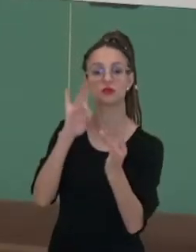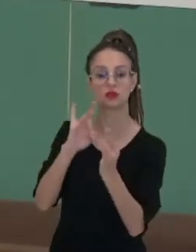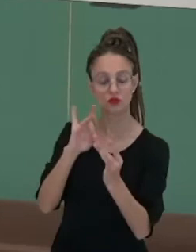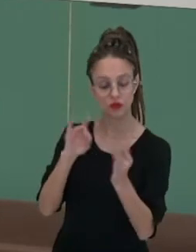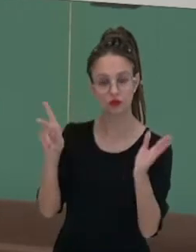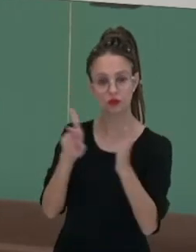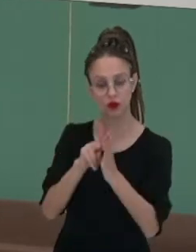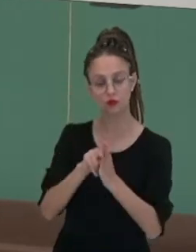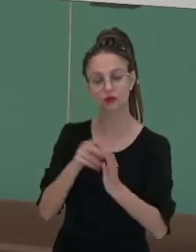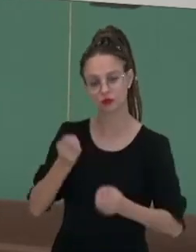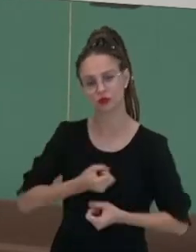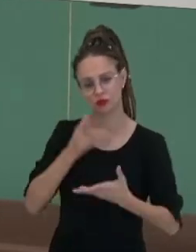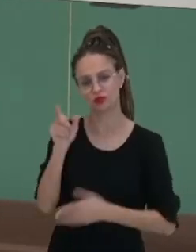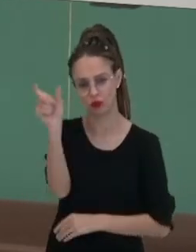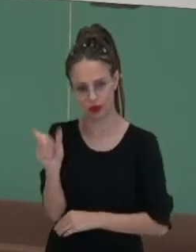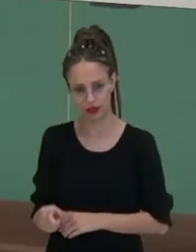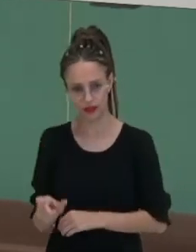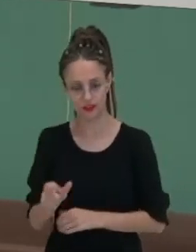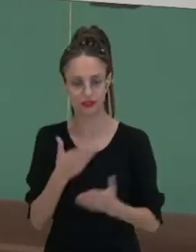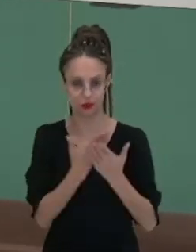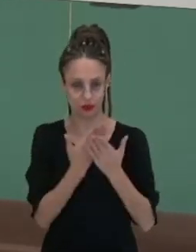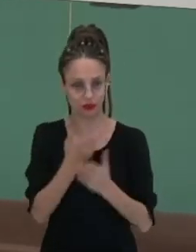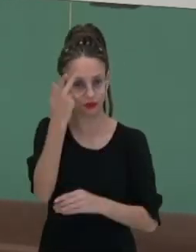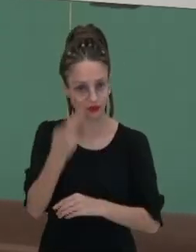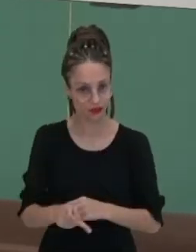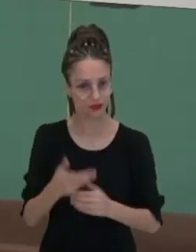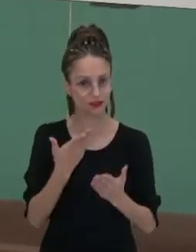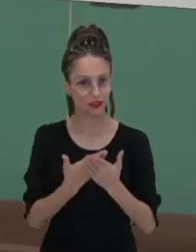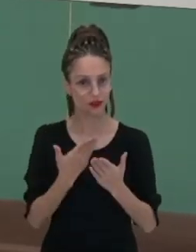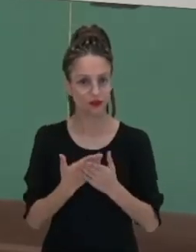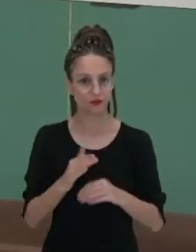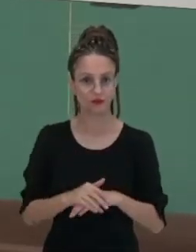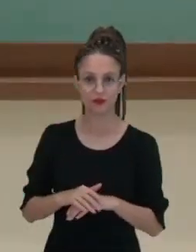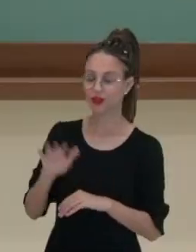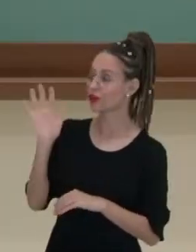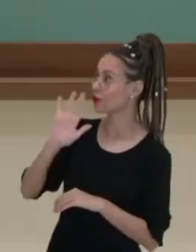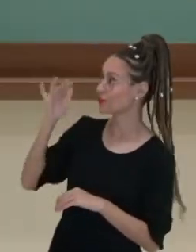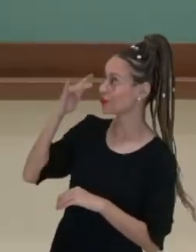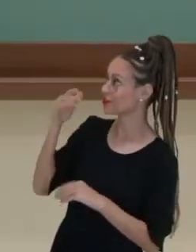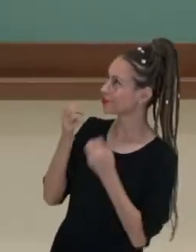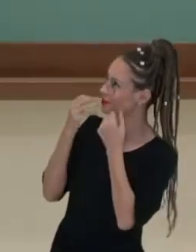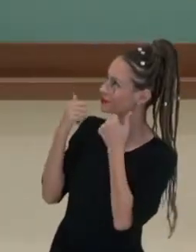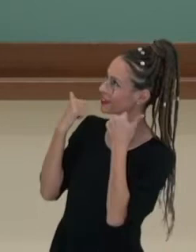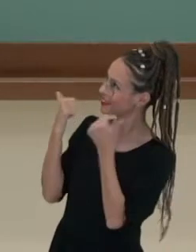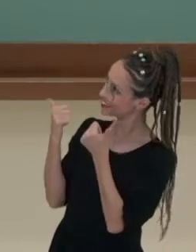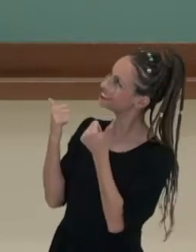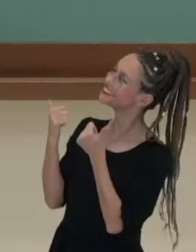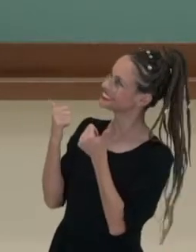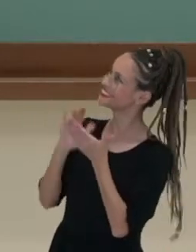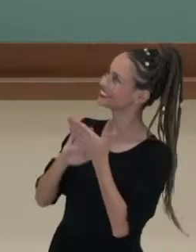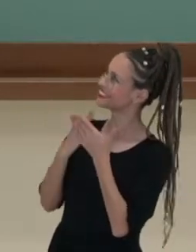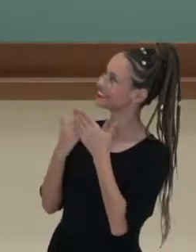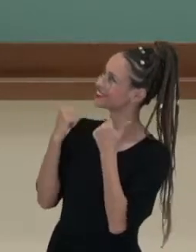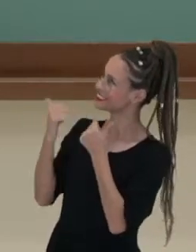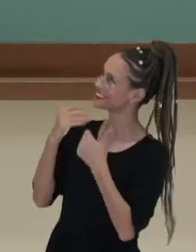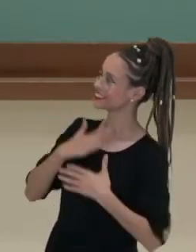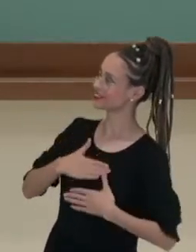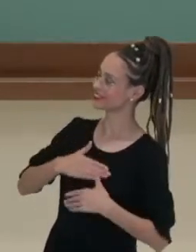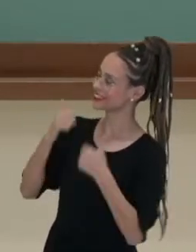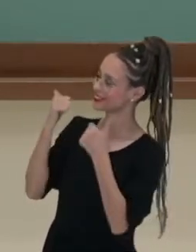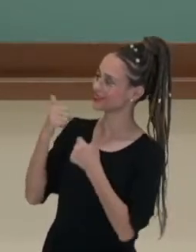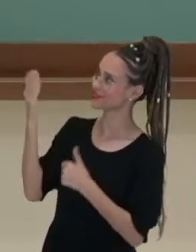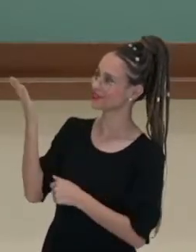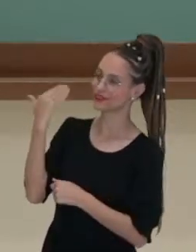poetas estudados aqui nesta aula. Olá, Vivi, tudo bem, nossa querida intérprete? Tranquilo?